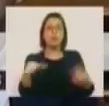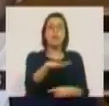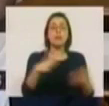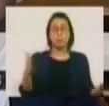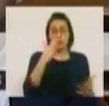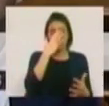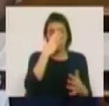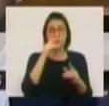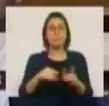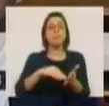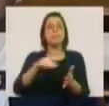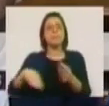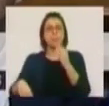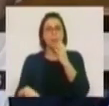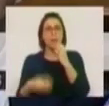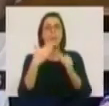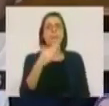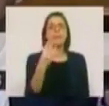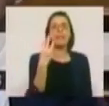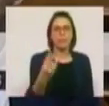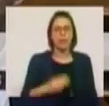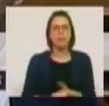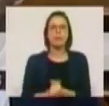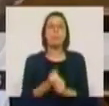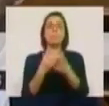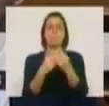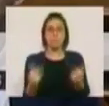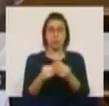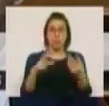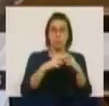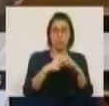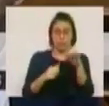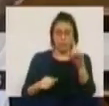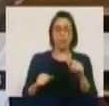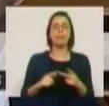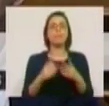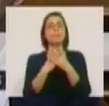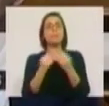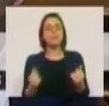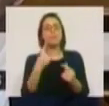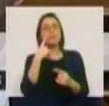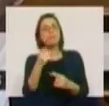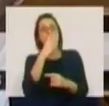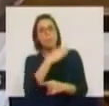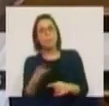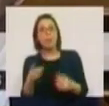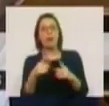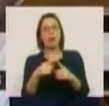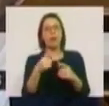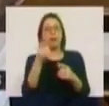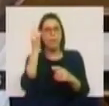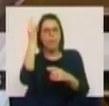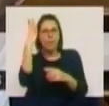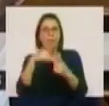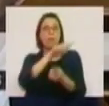situações. Estas petições pedem 3 coisas. Soluções para o problema, solução para identificar práticas de mis-selling